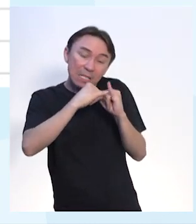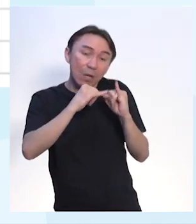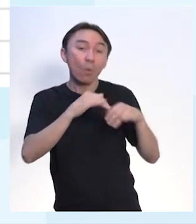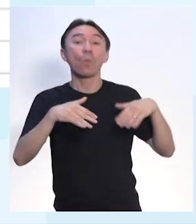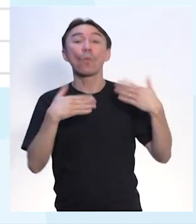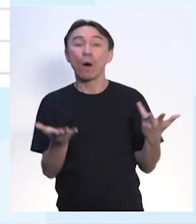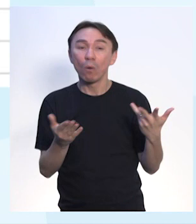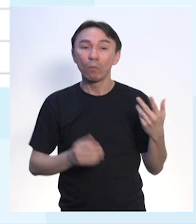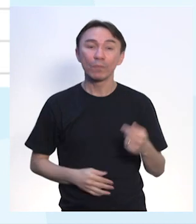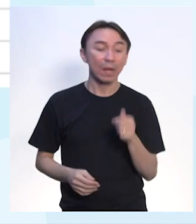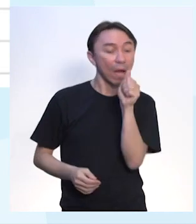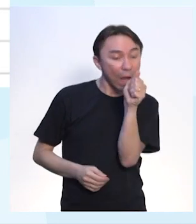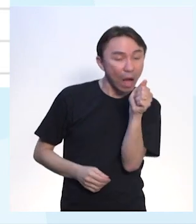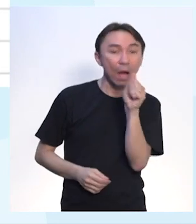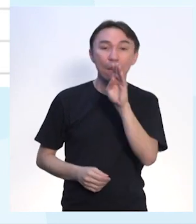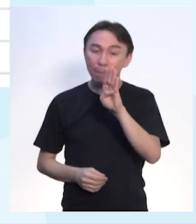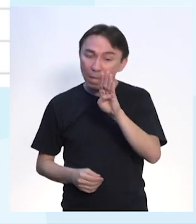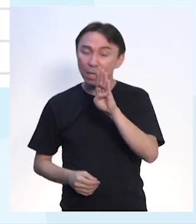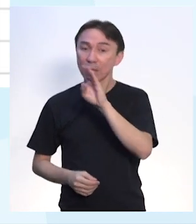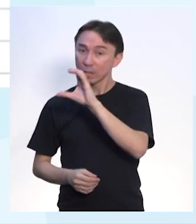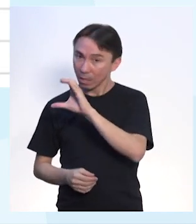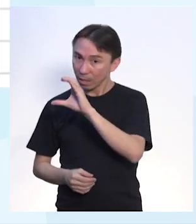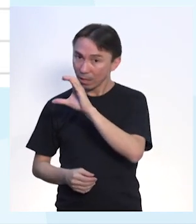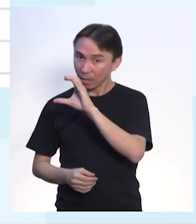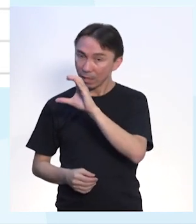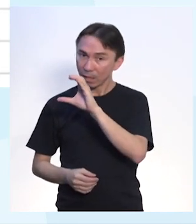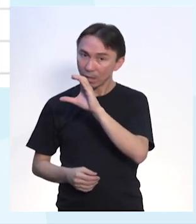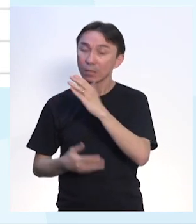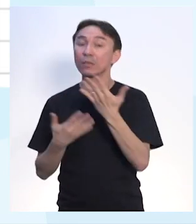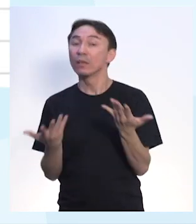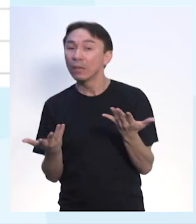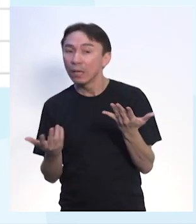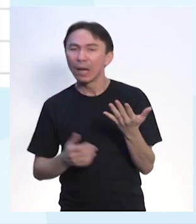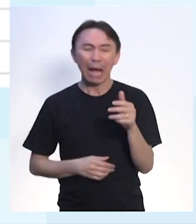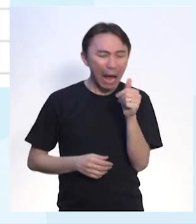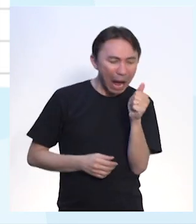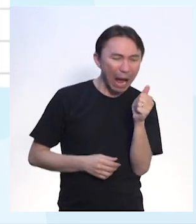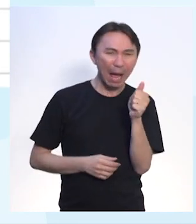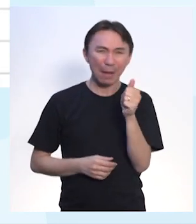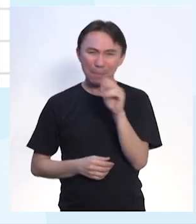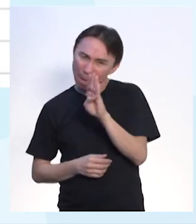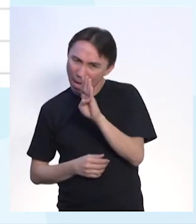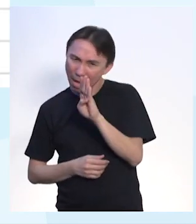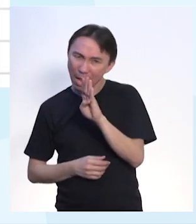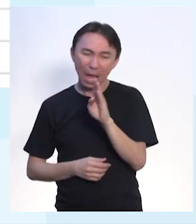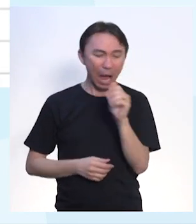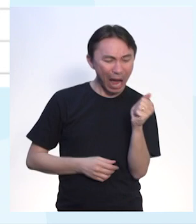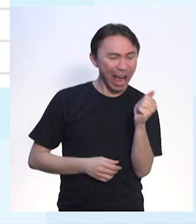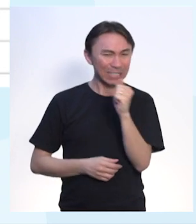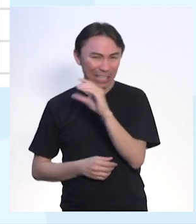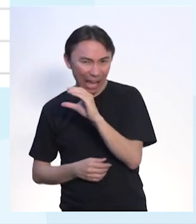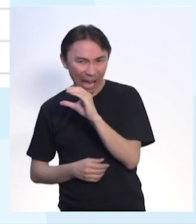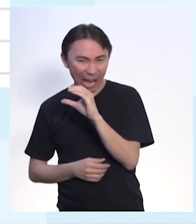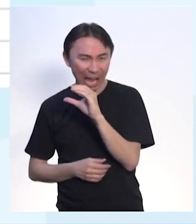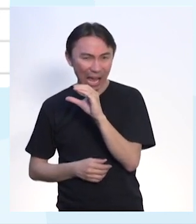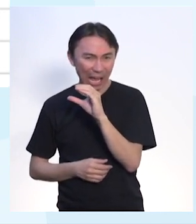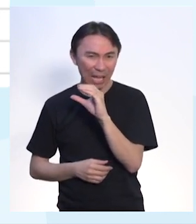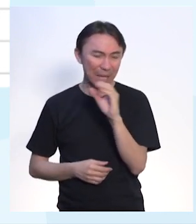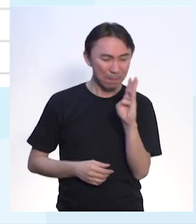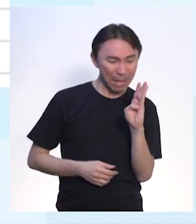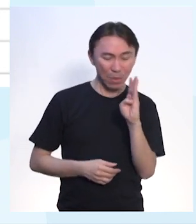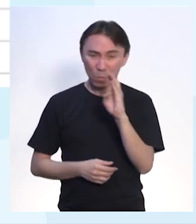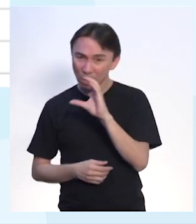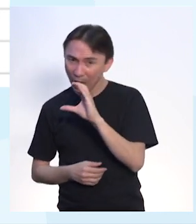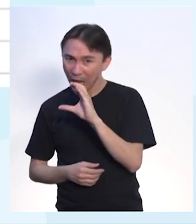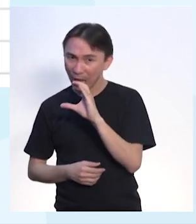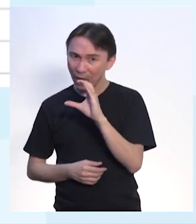saber, A, B e C, qual tem relação? A com B, A com C, B com C,